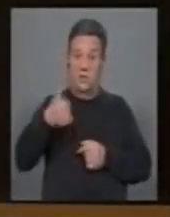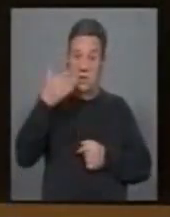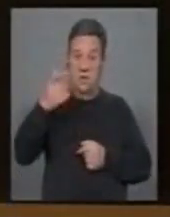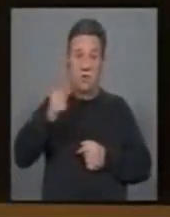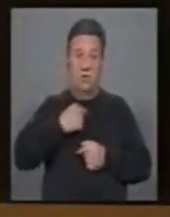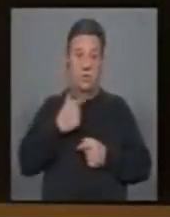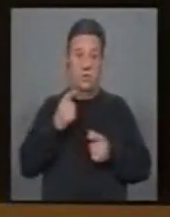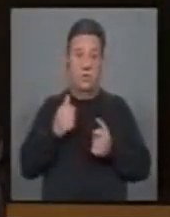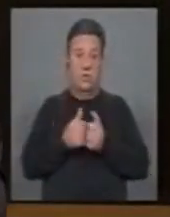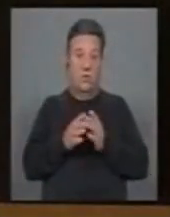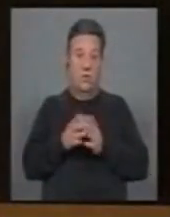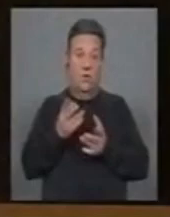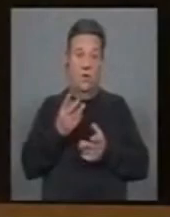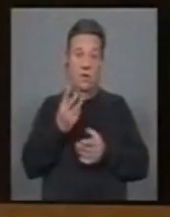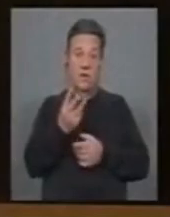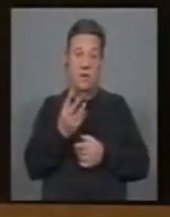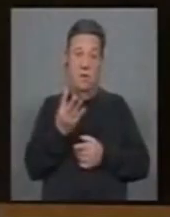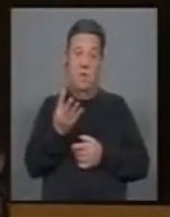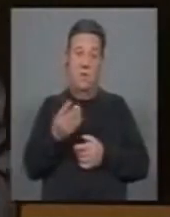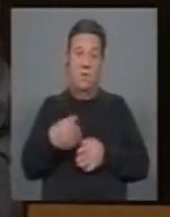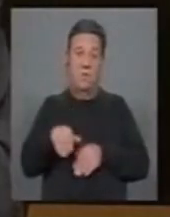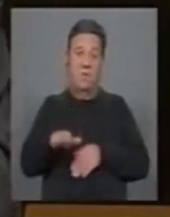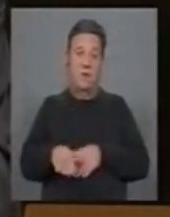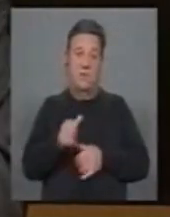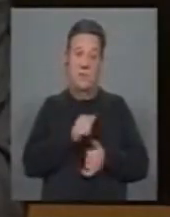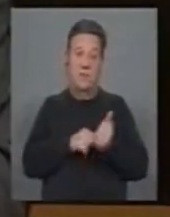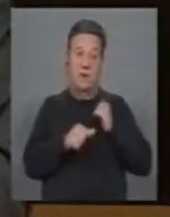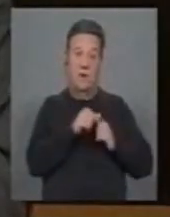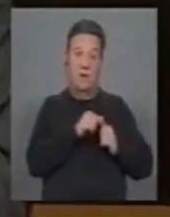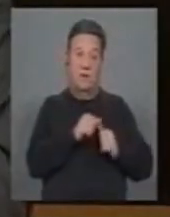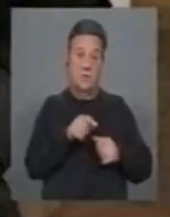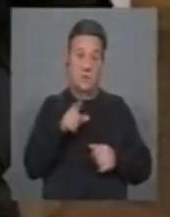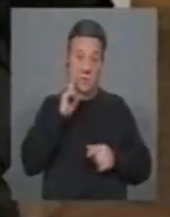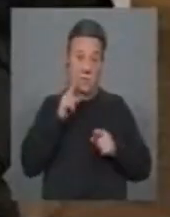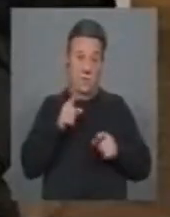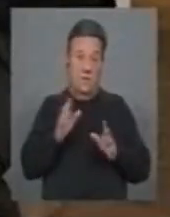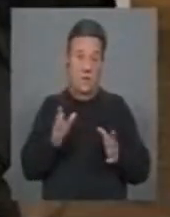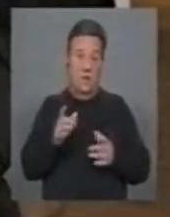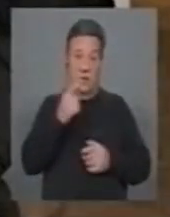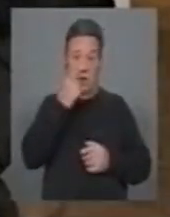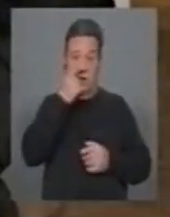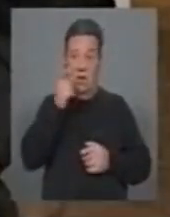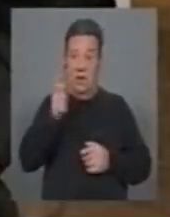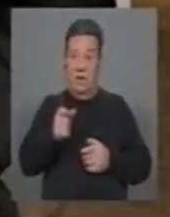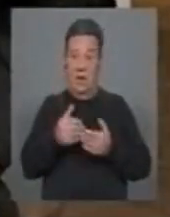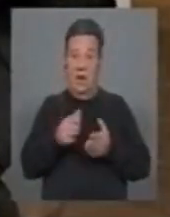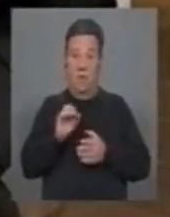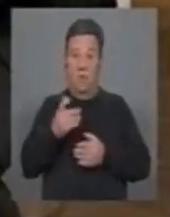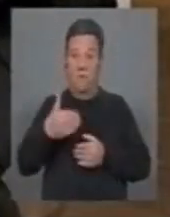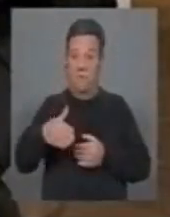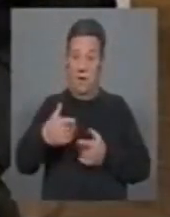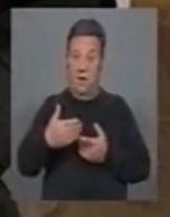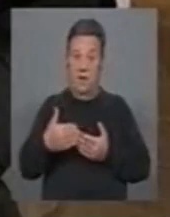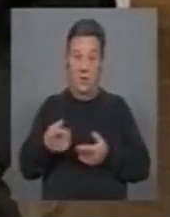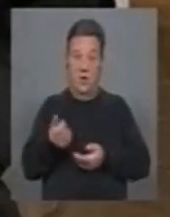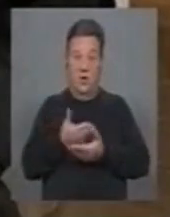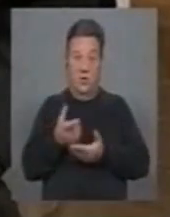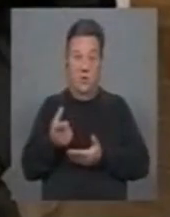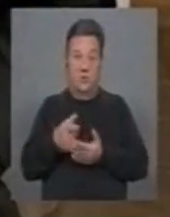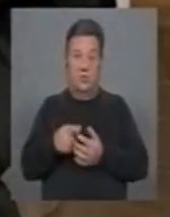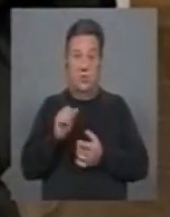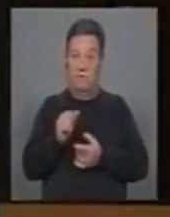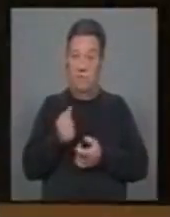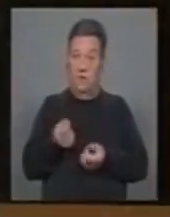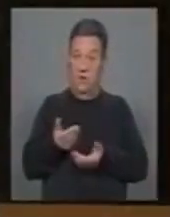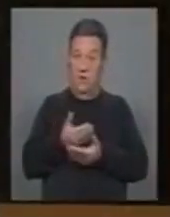15 dias não chegamos a dar três ou quatro passos para trás e isso é que é importante que quem abre ou quem vai abrir os negócios para